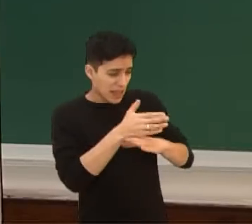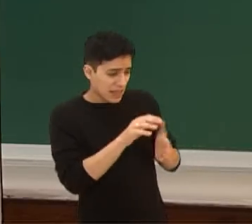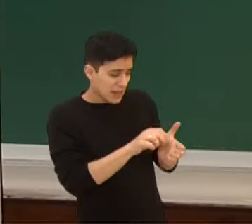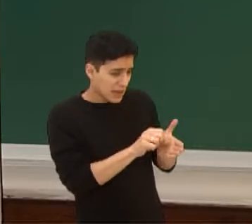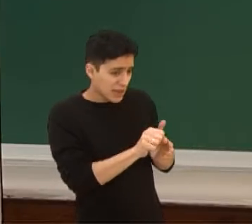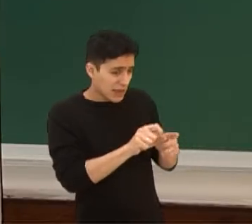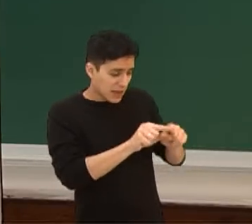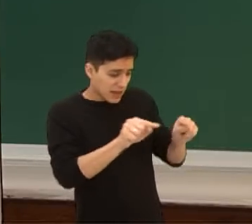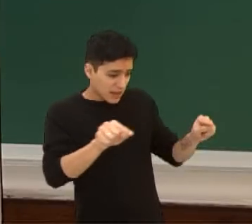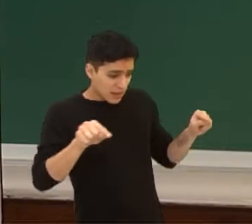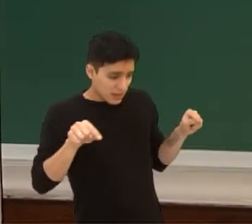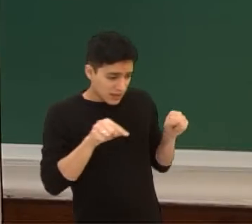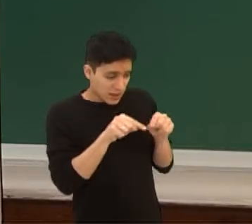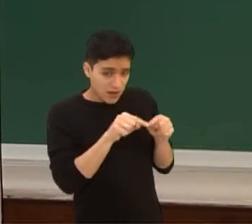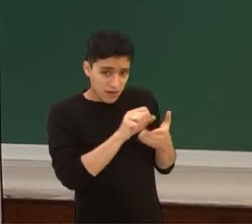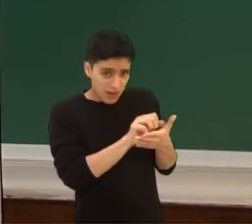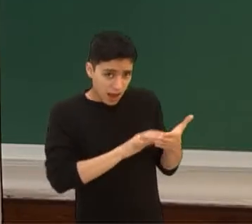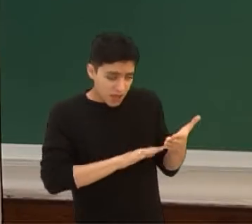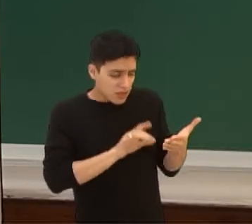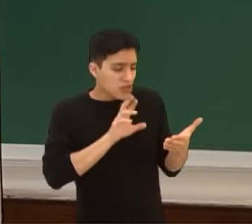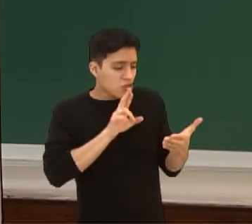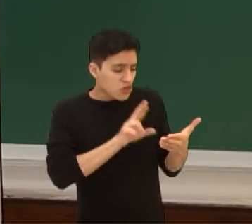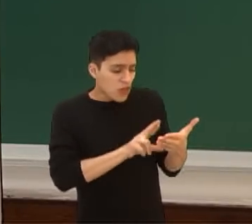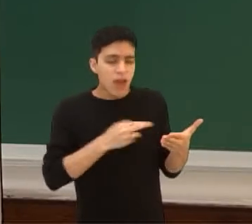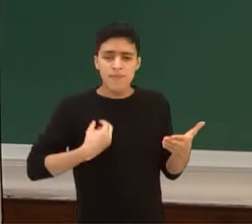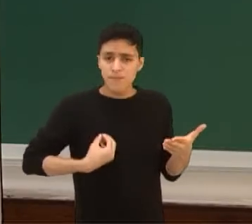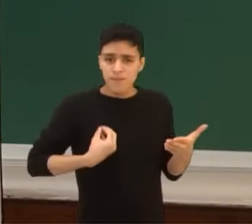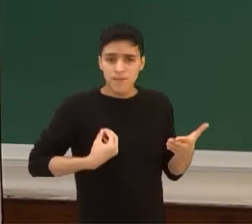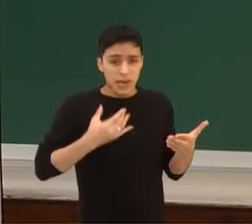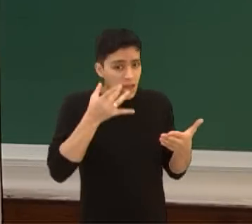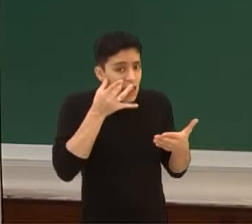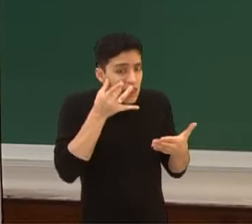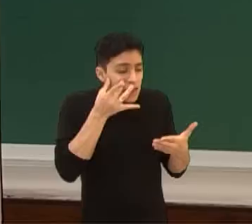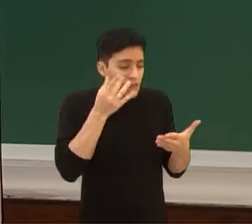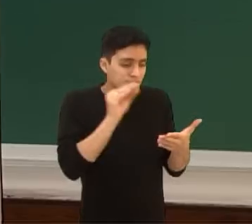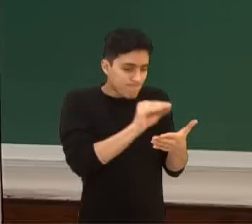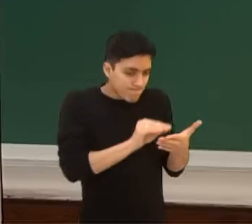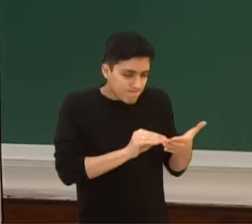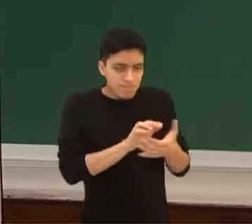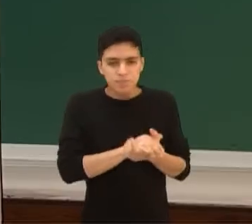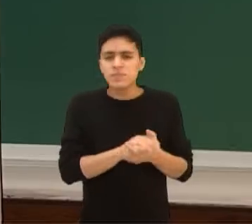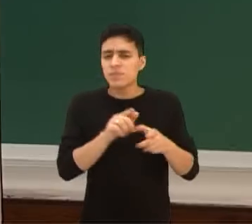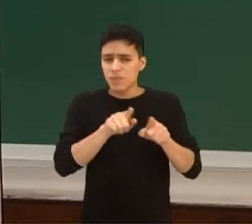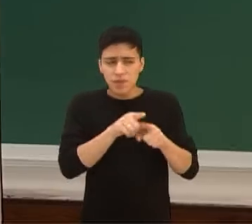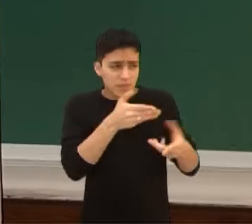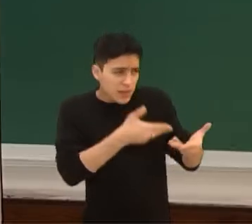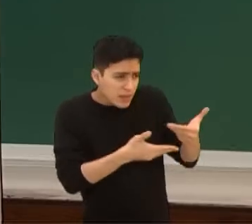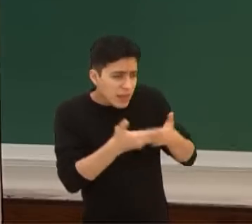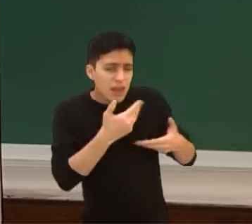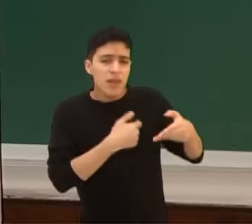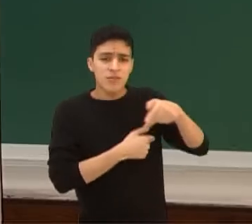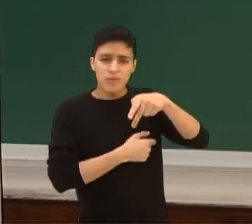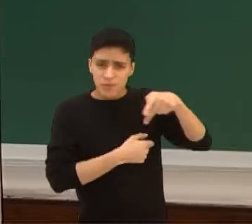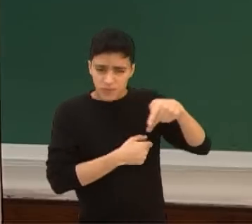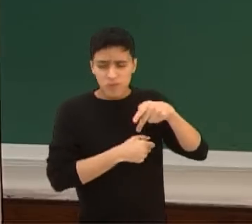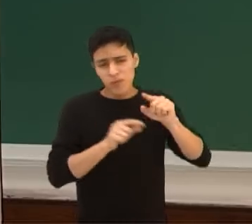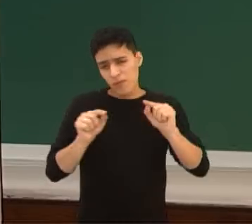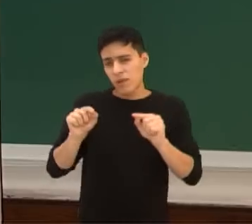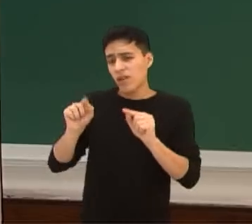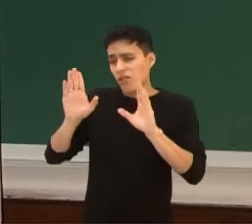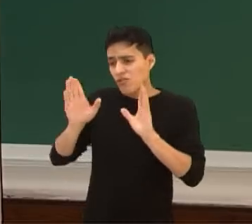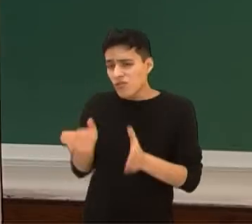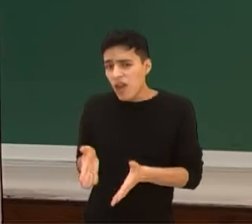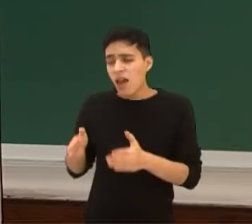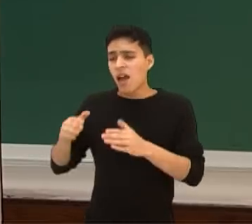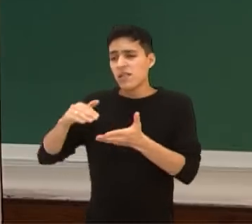da atividade obrigatória. E não deixe de interagir com o seu professor ou sua professora por meio das ferramentas que a Secretaria de Estado da Educação e do Esporte